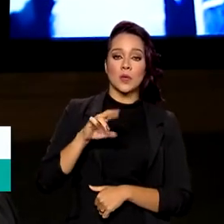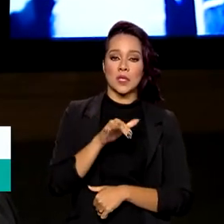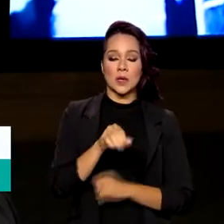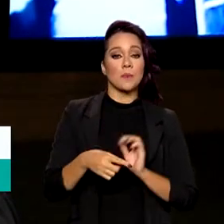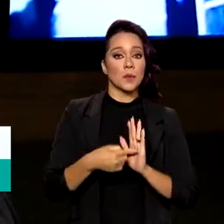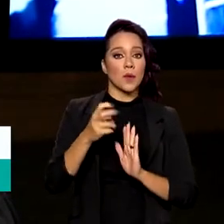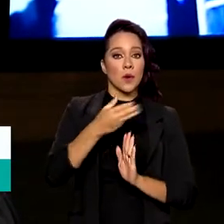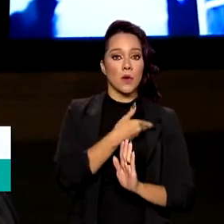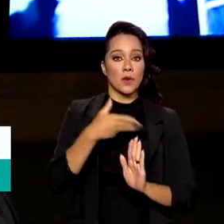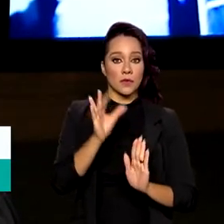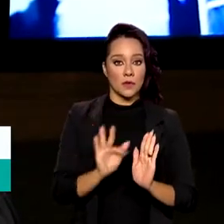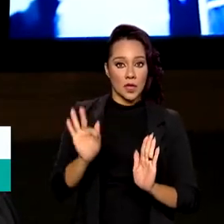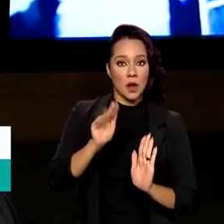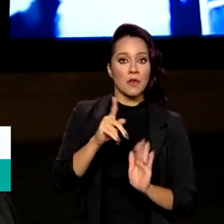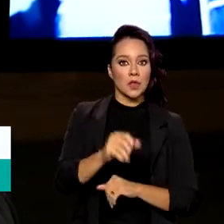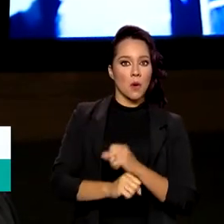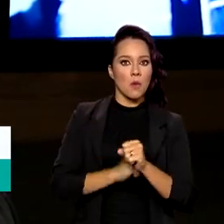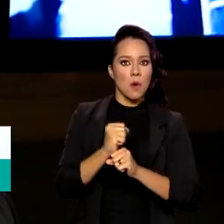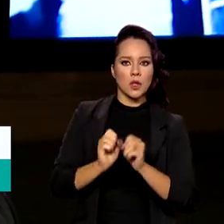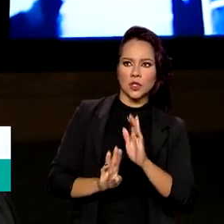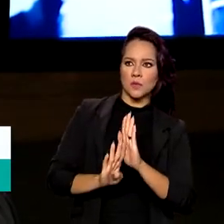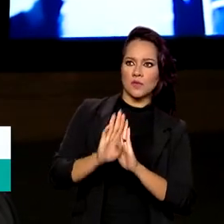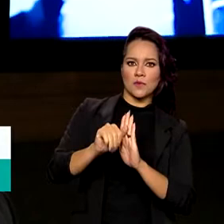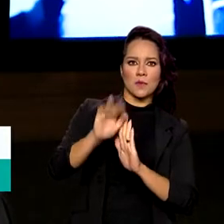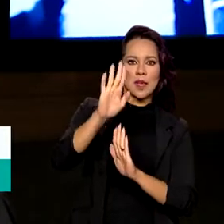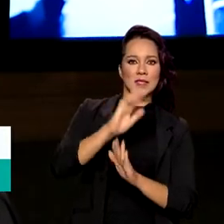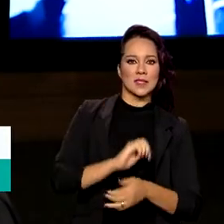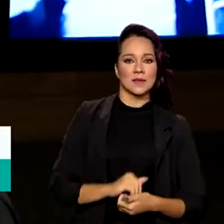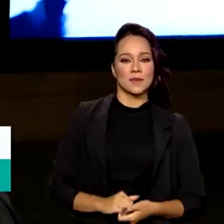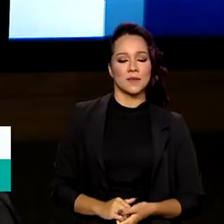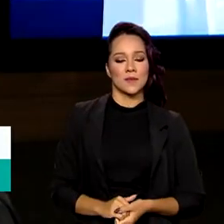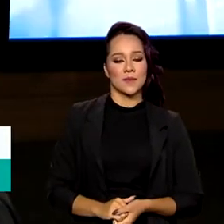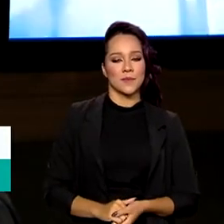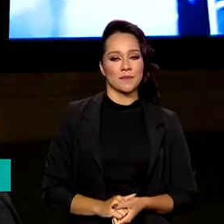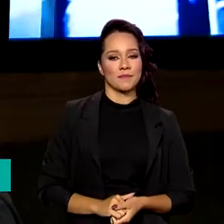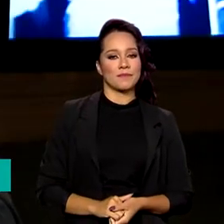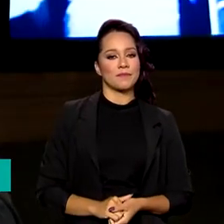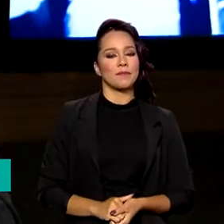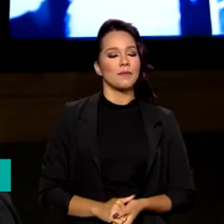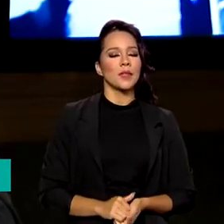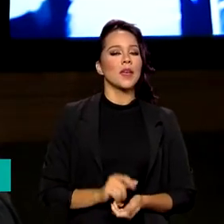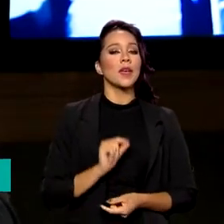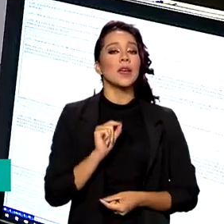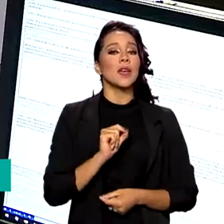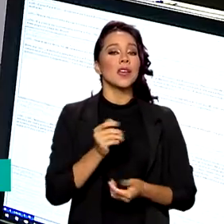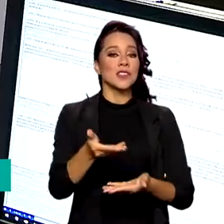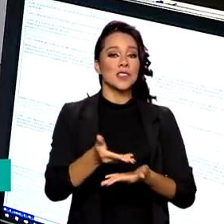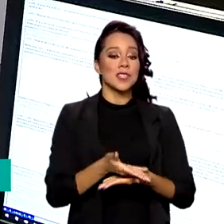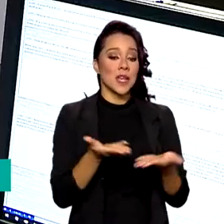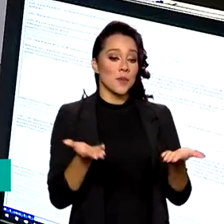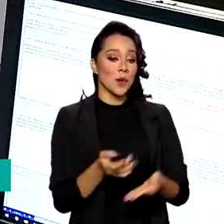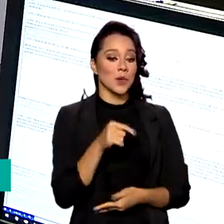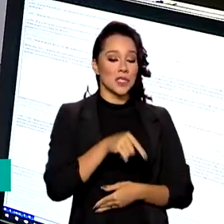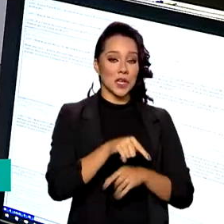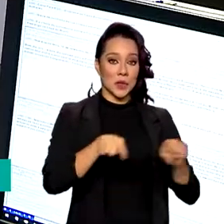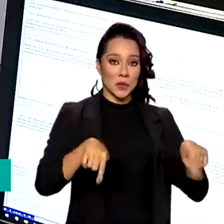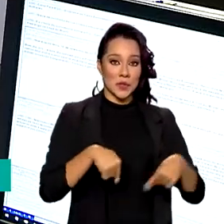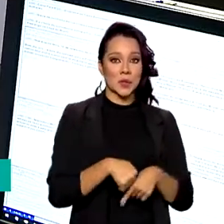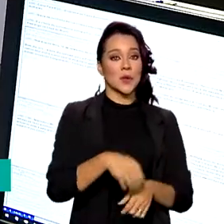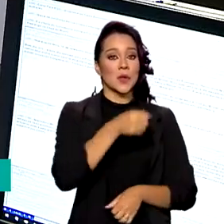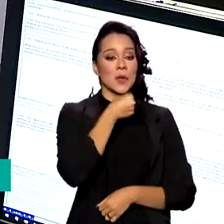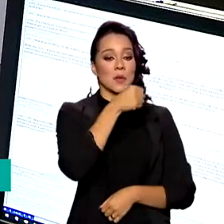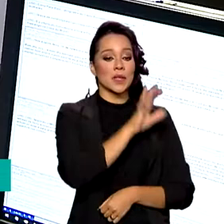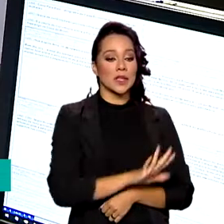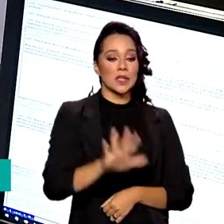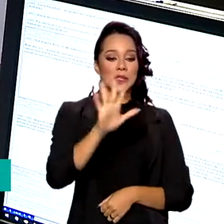pela primeira vez o governo federal terá um ano de superávit nas contas e quem a gente recebe hoje aqui no estúdio do